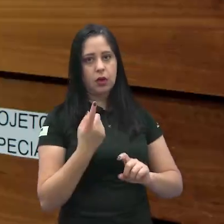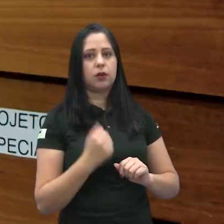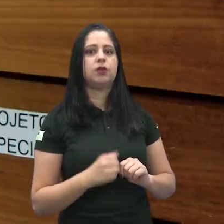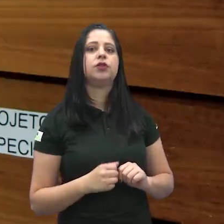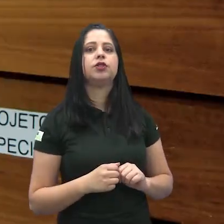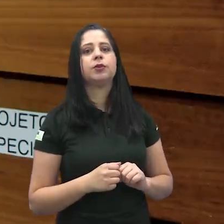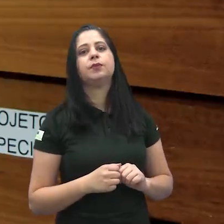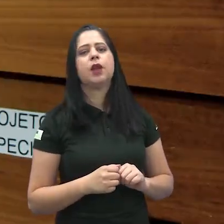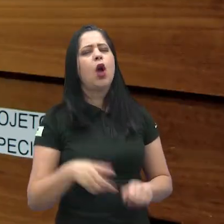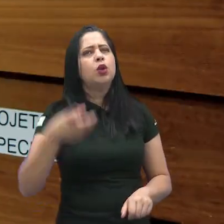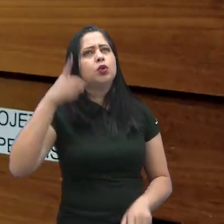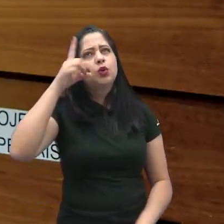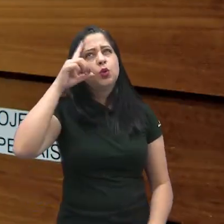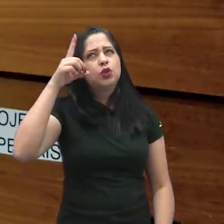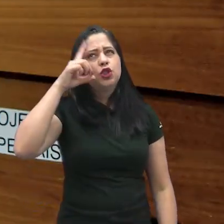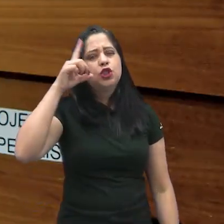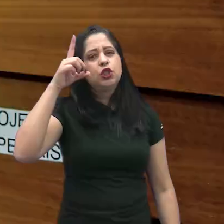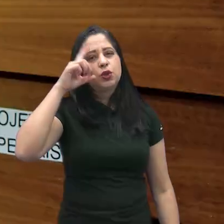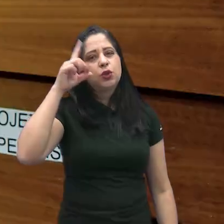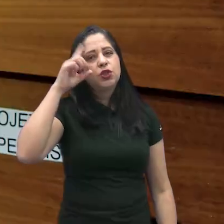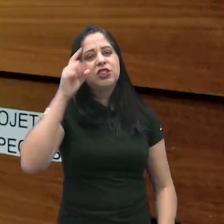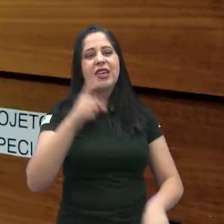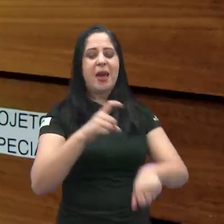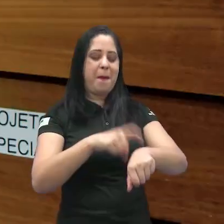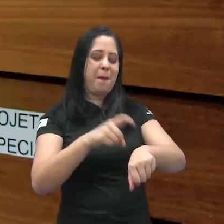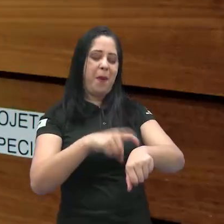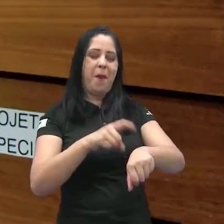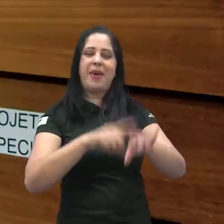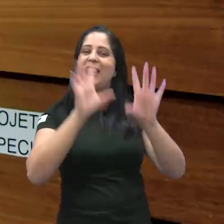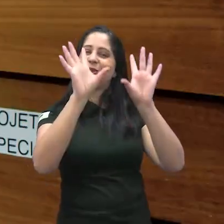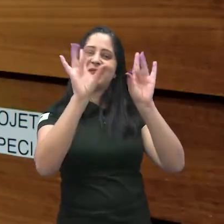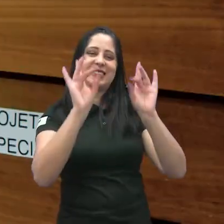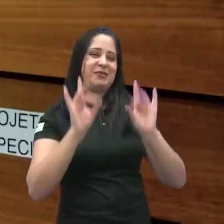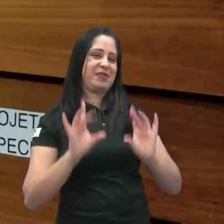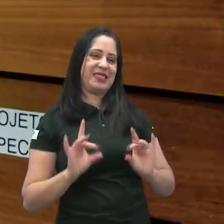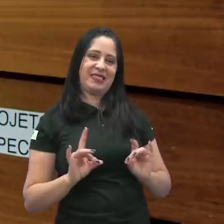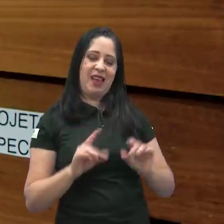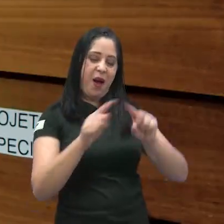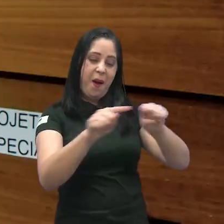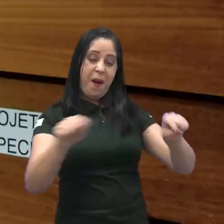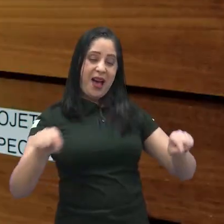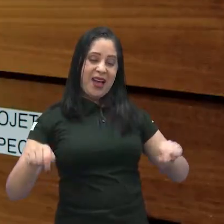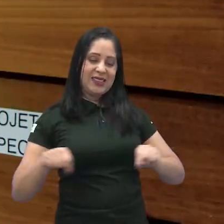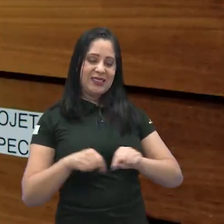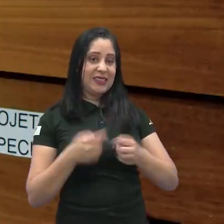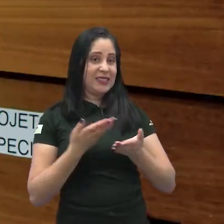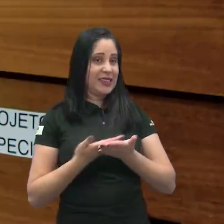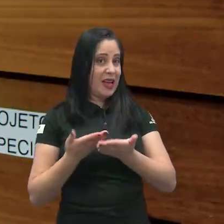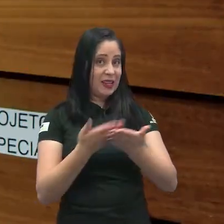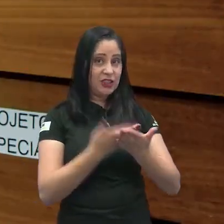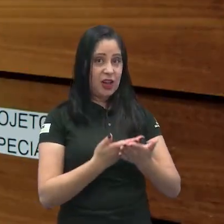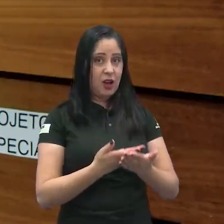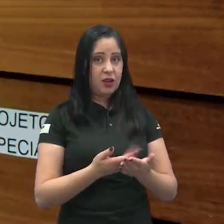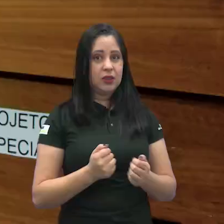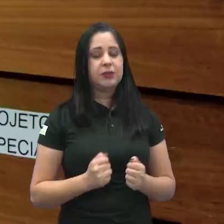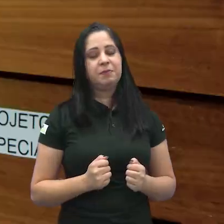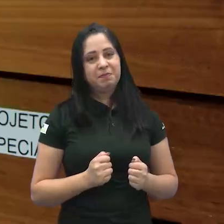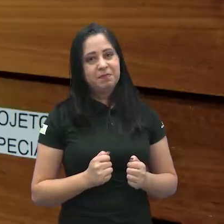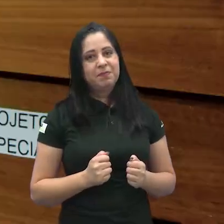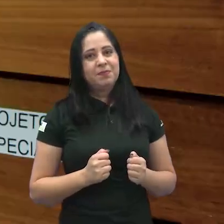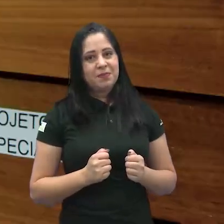acho que todos os dias a gente vive momentos marcantes na sala de aula, né? Todo dia chega uma criança. Eu acho que o